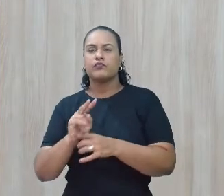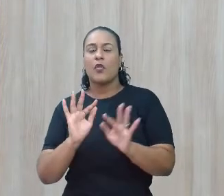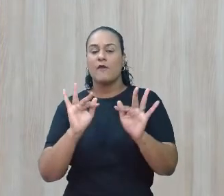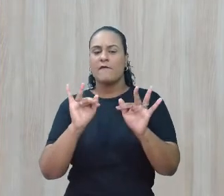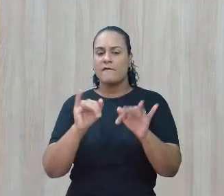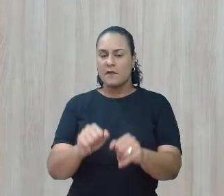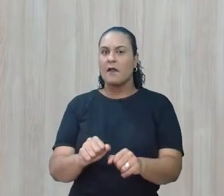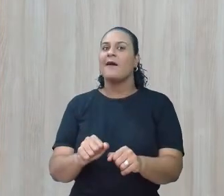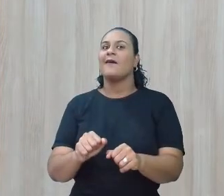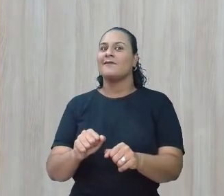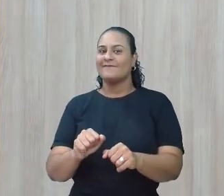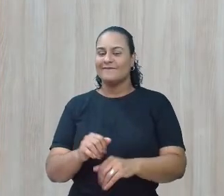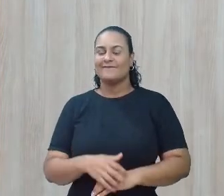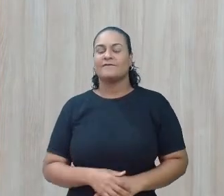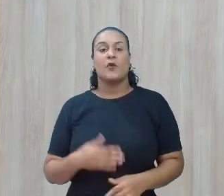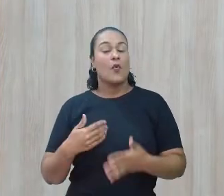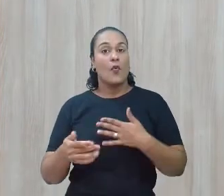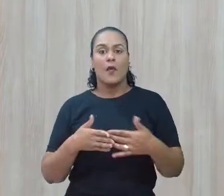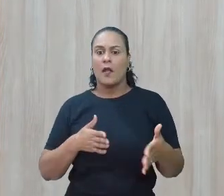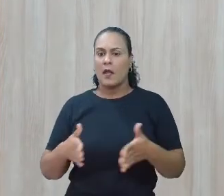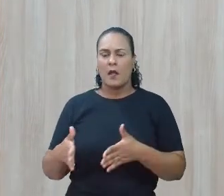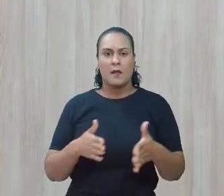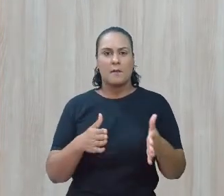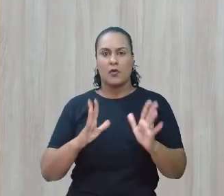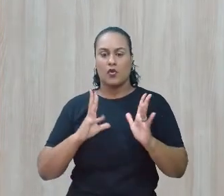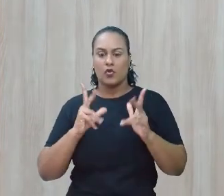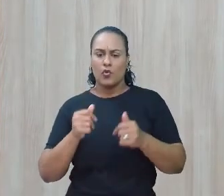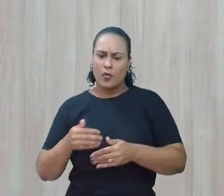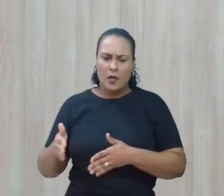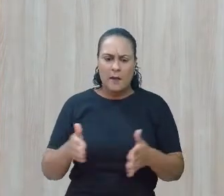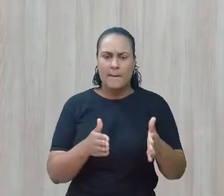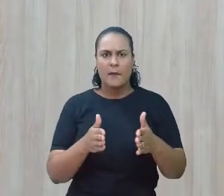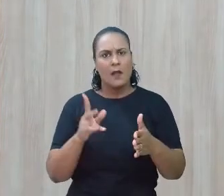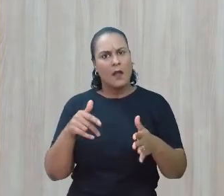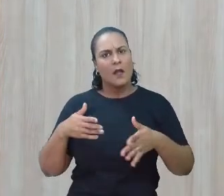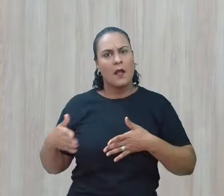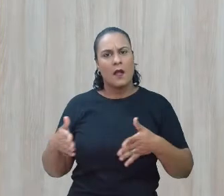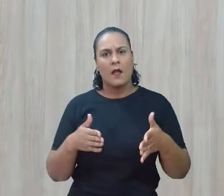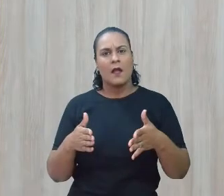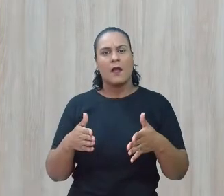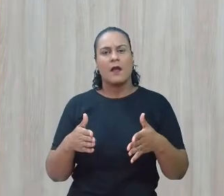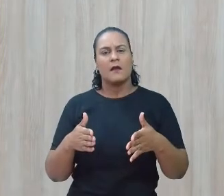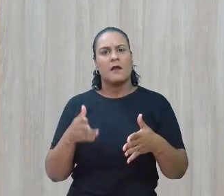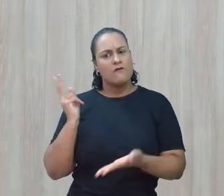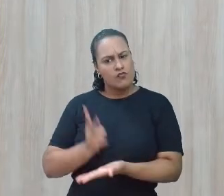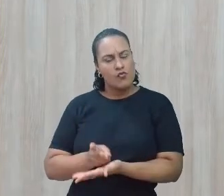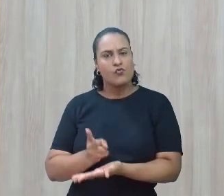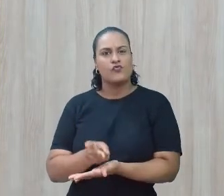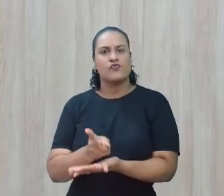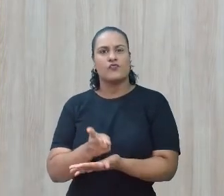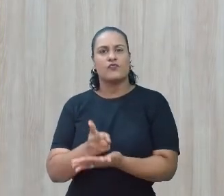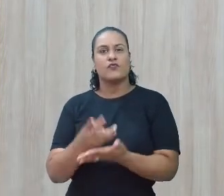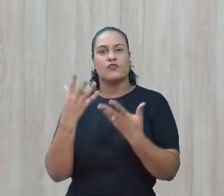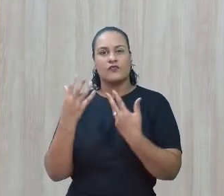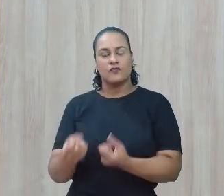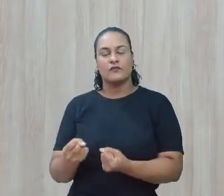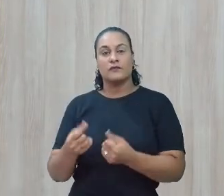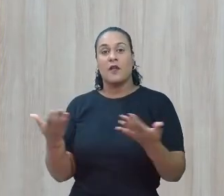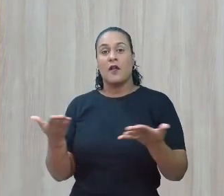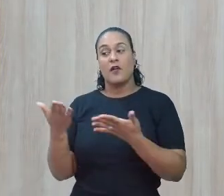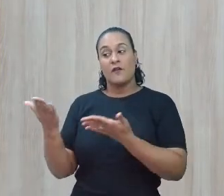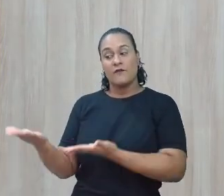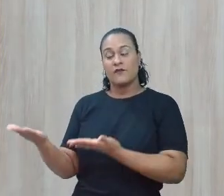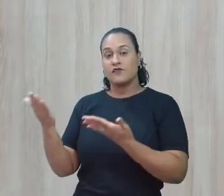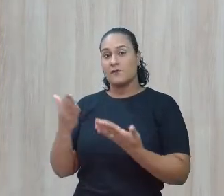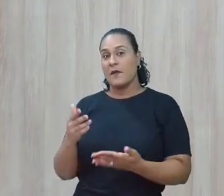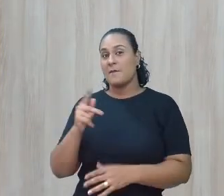vamos lembrar aqui, qualquer caminho é caminho, todo caminho é caminho. Então, somente sigamos. Vou passar aqui para a professora Adri, mandar um